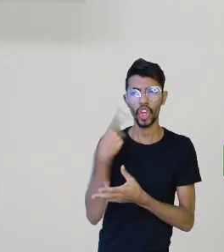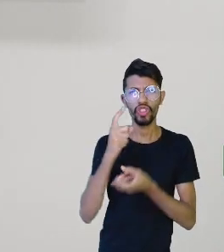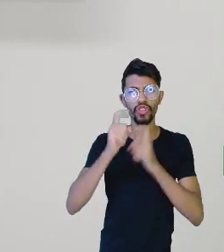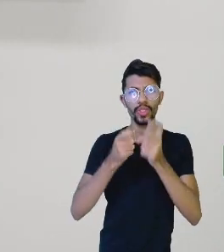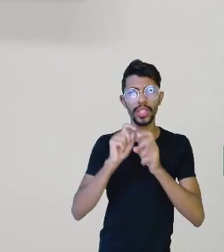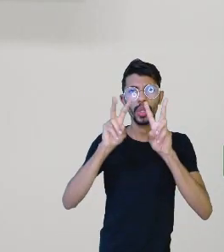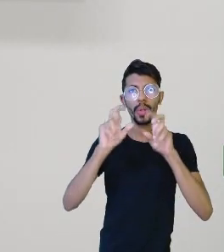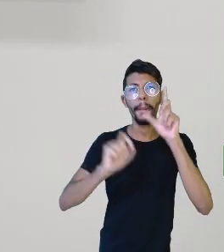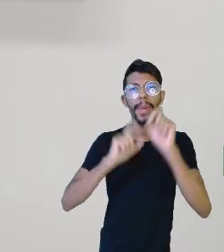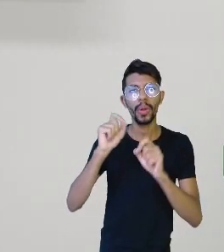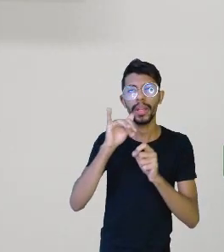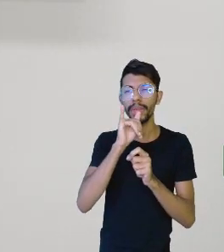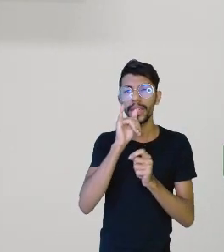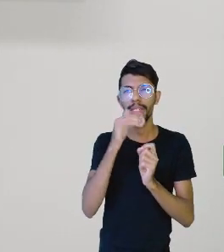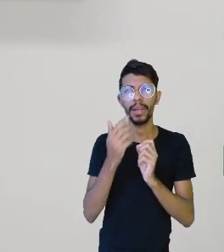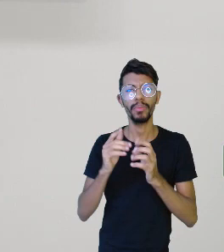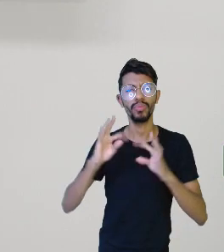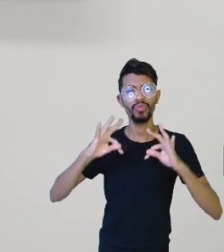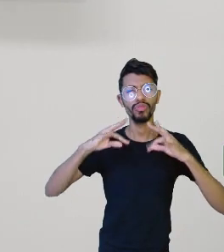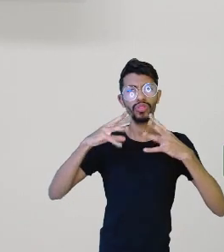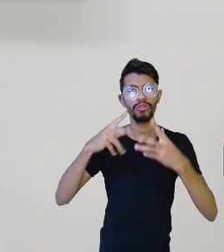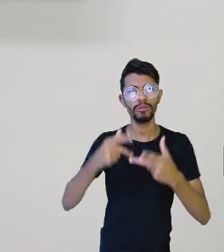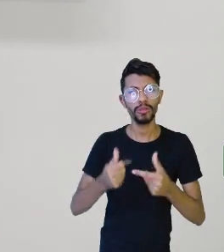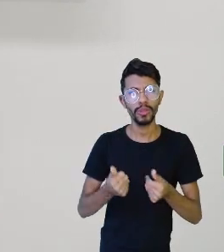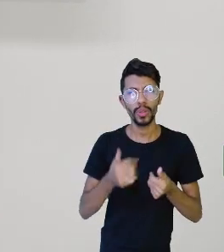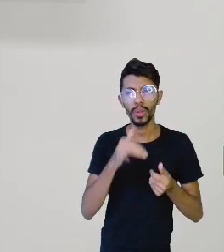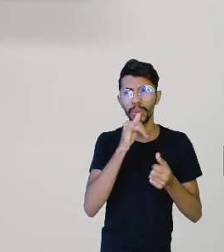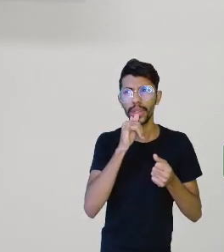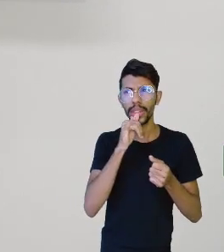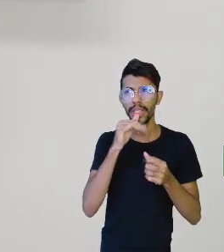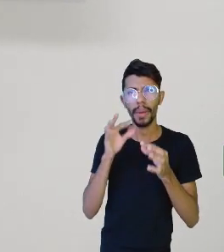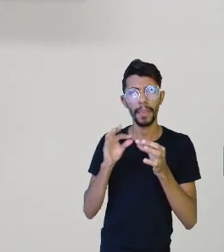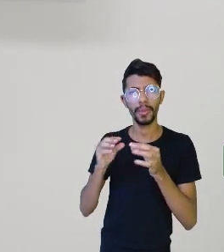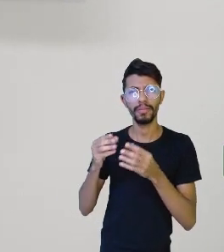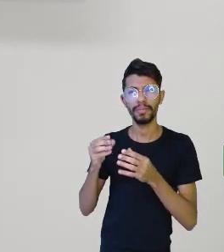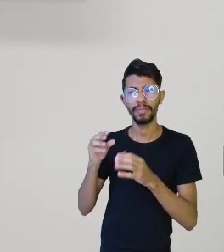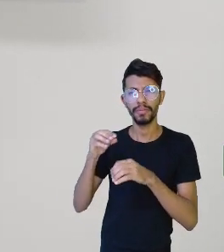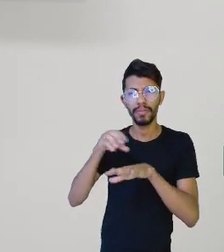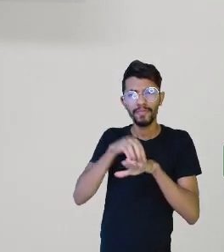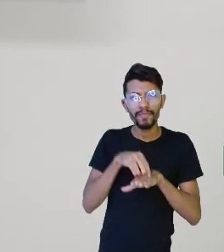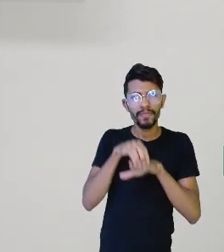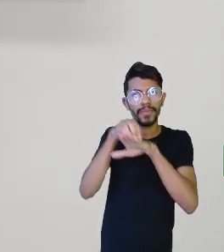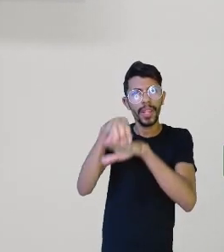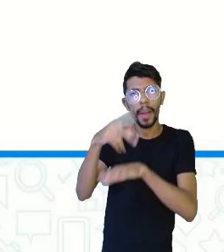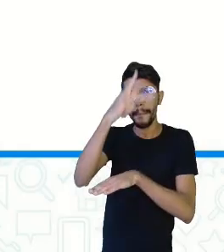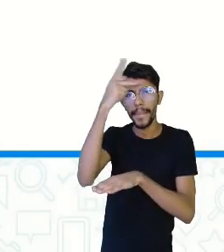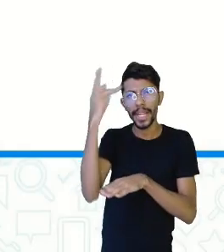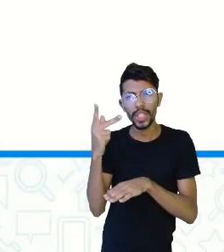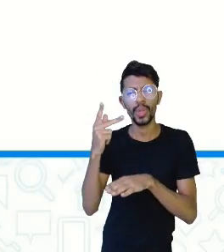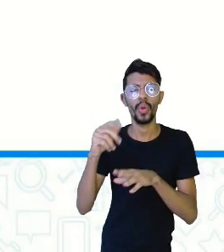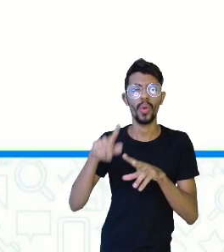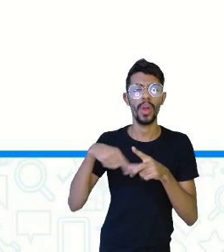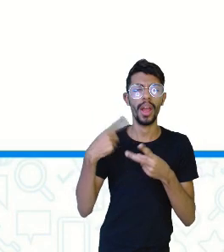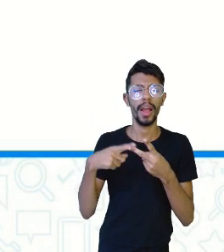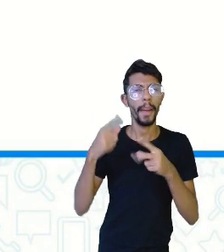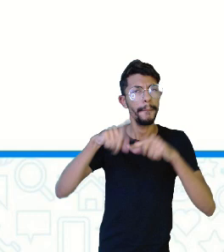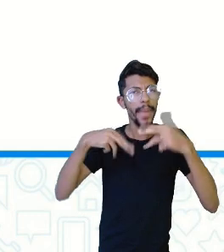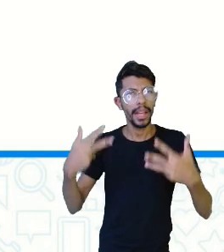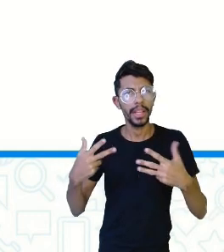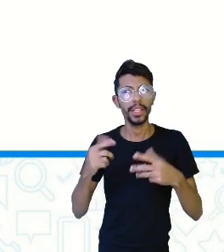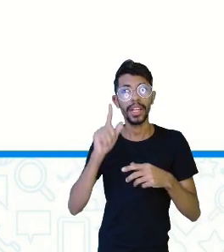todo o transporte de pessoas a longas distâncias, transporte de mercadorias, era